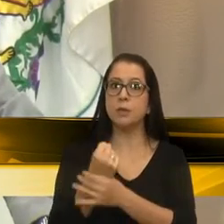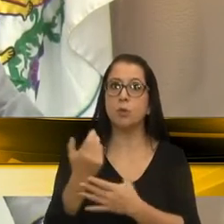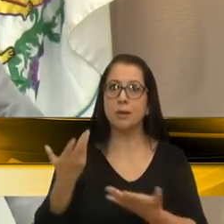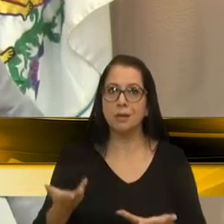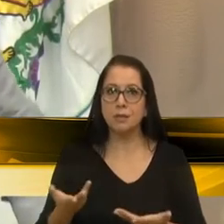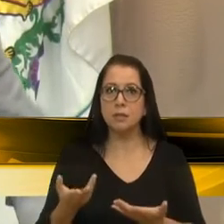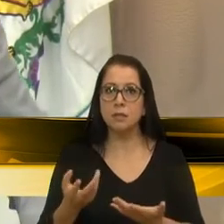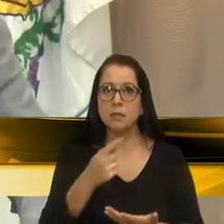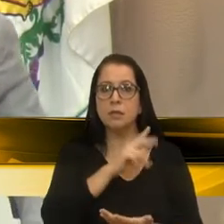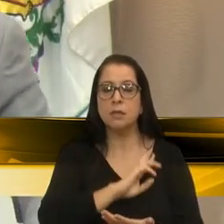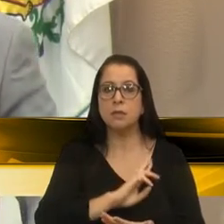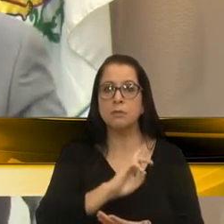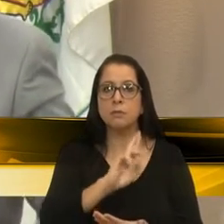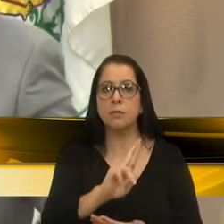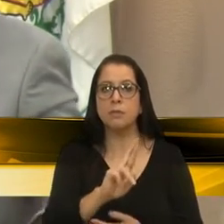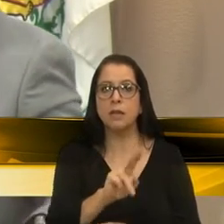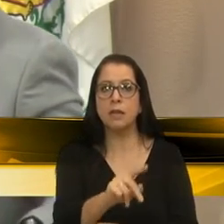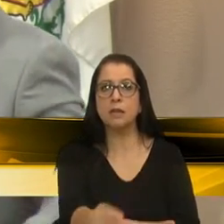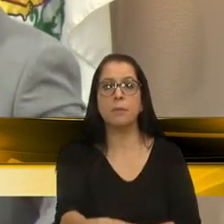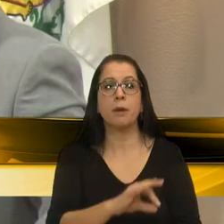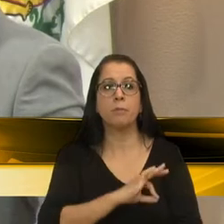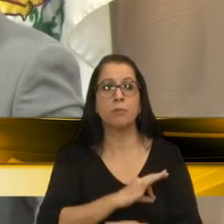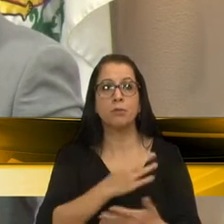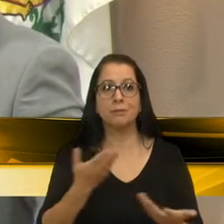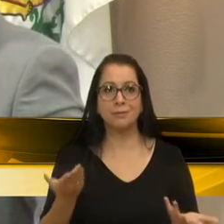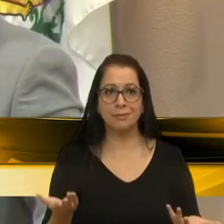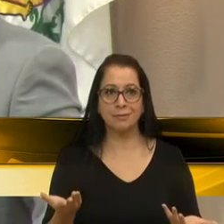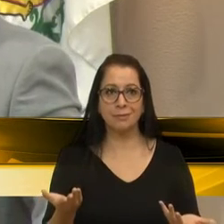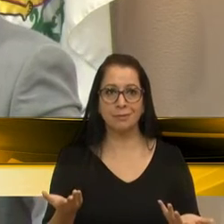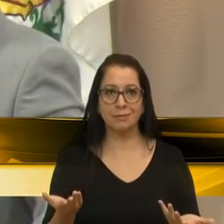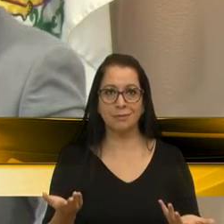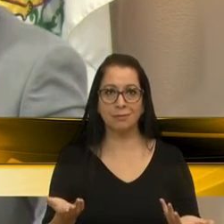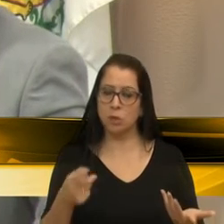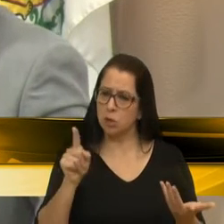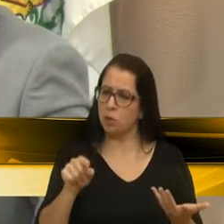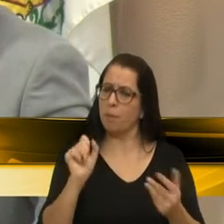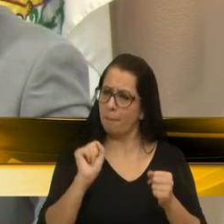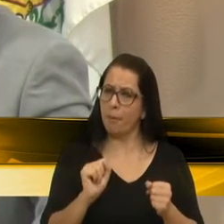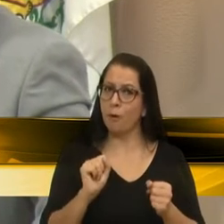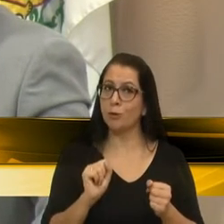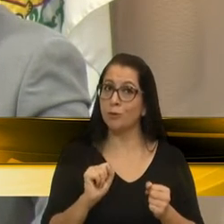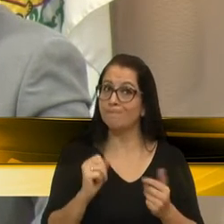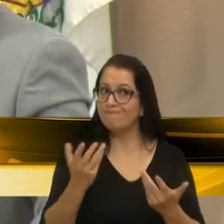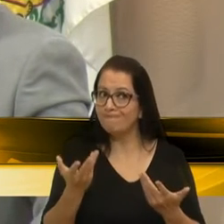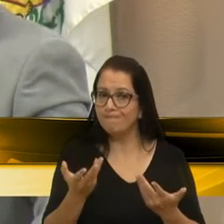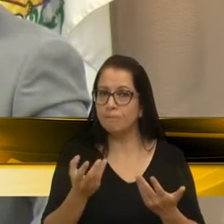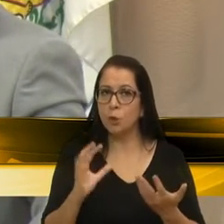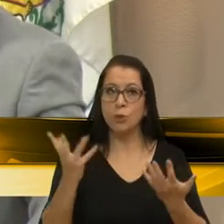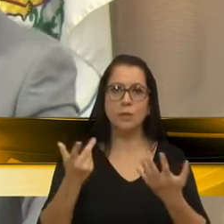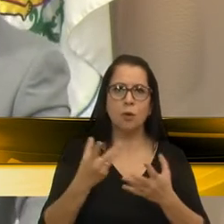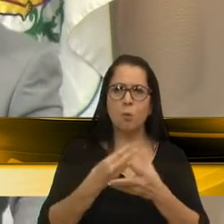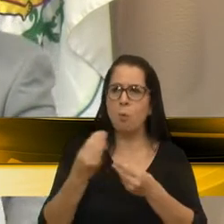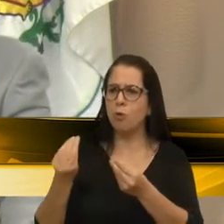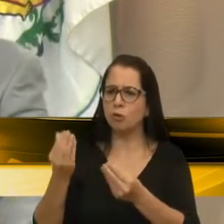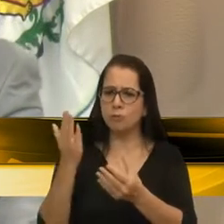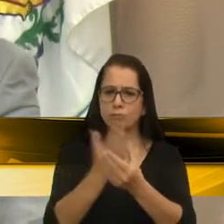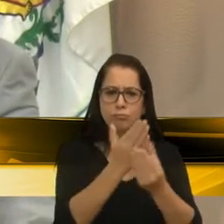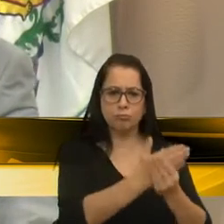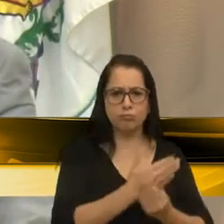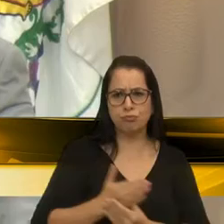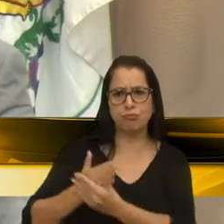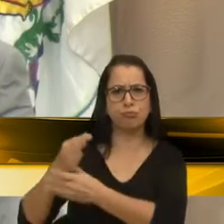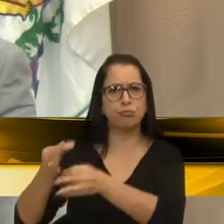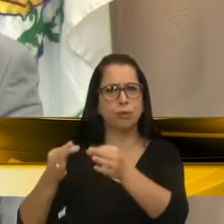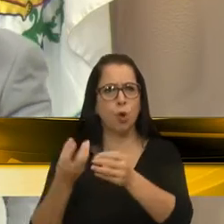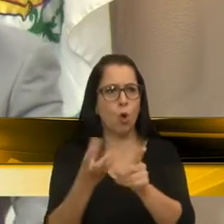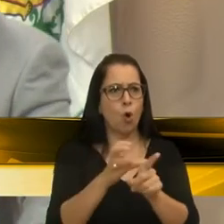que é representada pela Brigada Militar. Isso pode acarretar uma enxurrada de ações contra os municípios